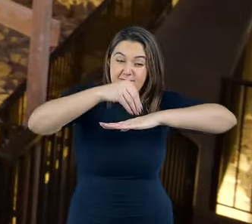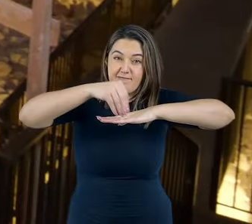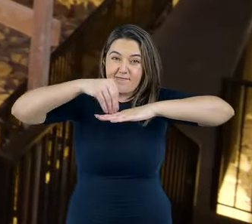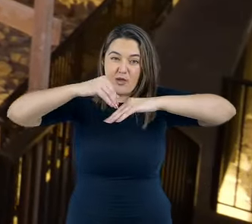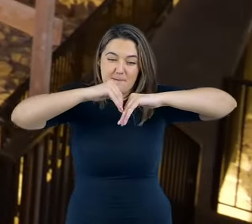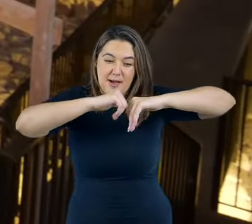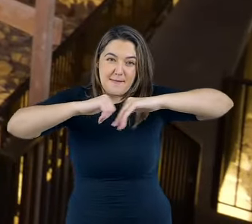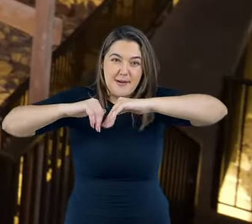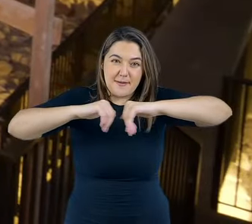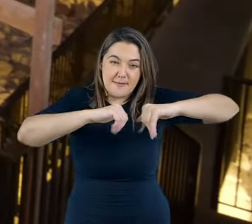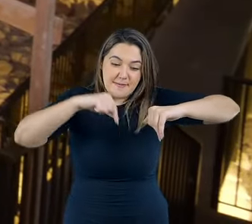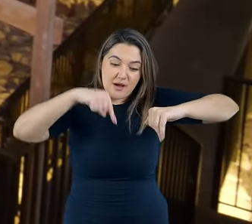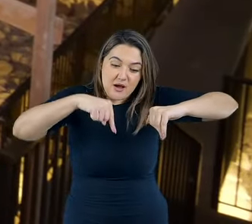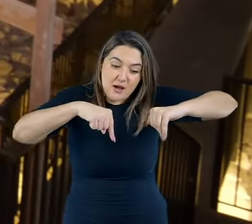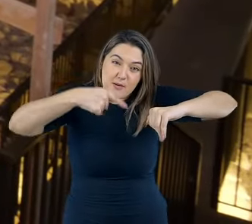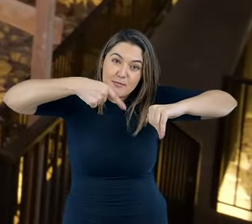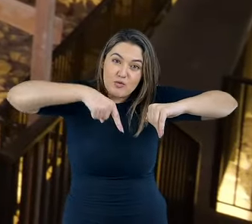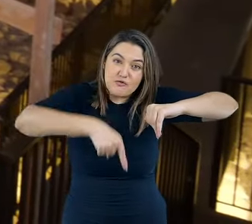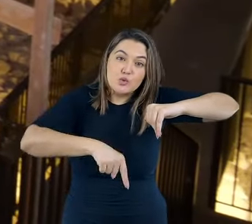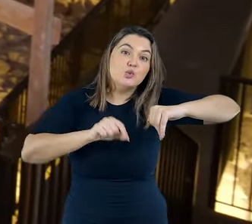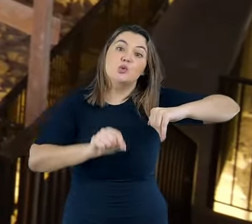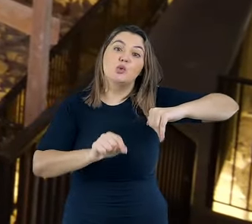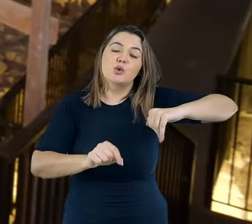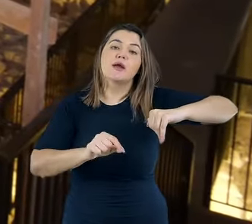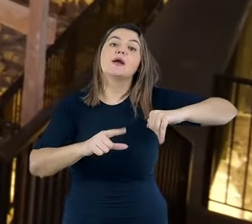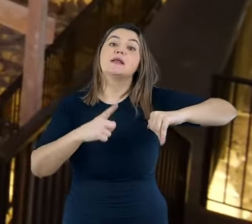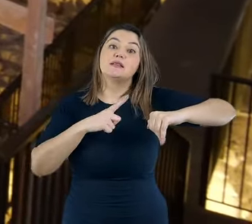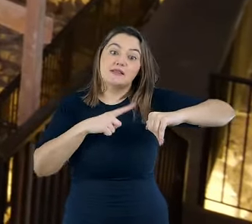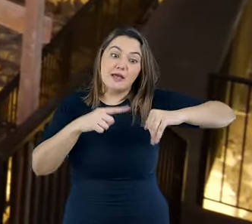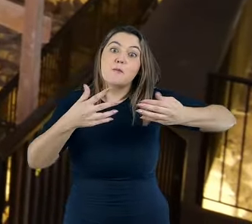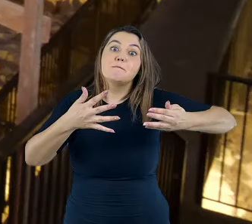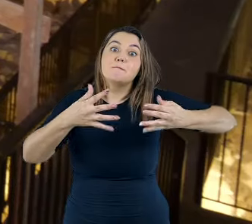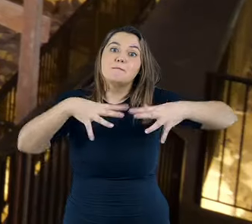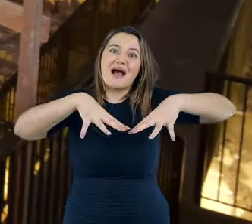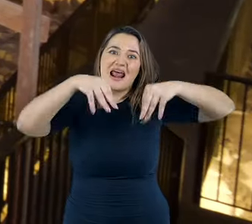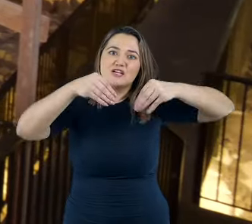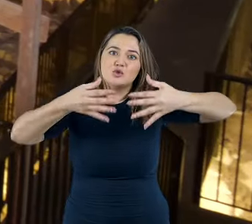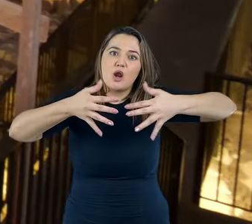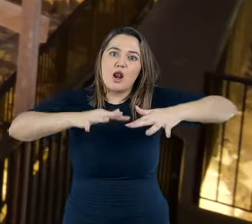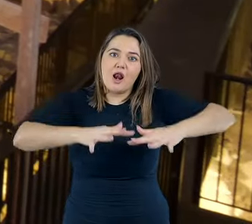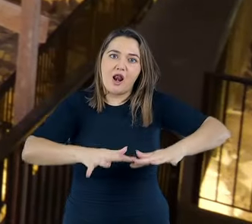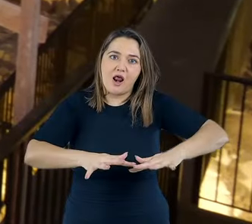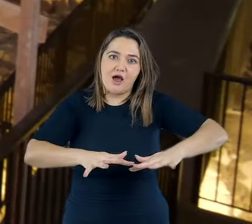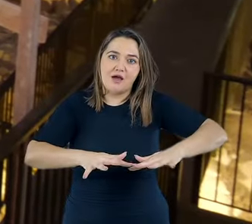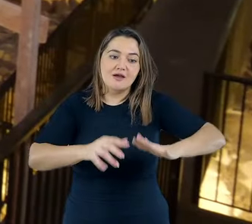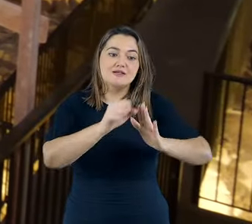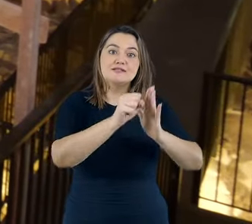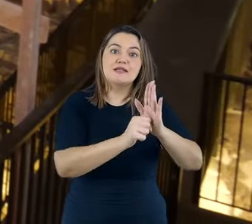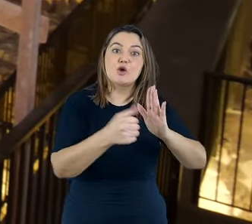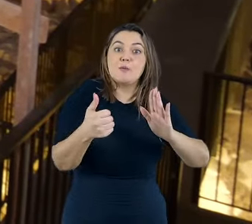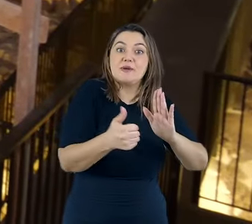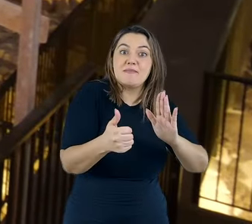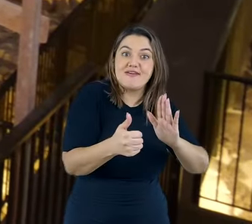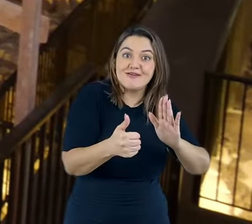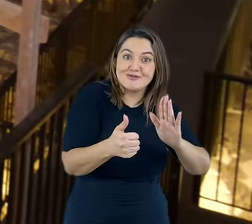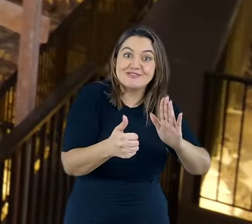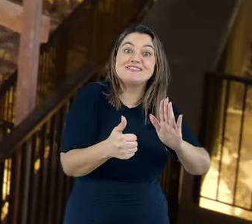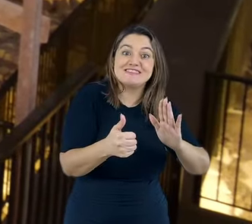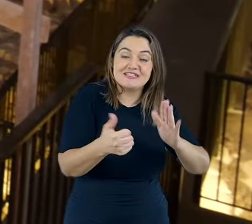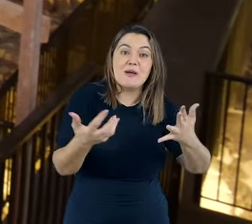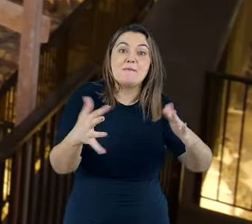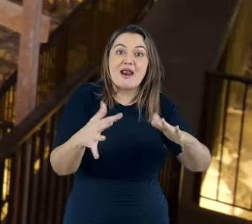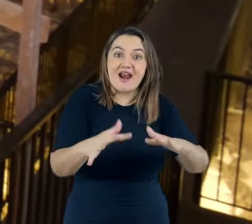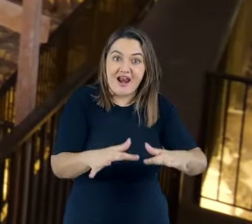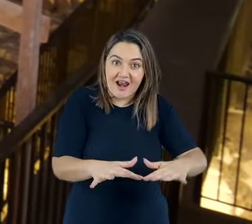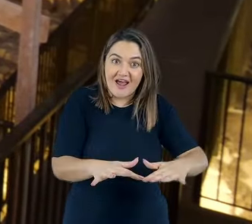período dos cruzados, você descobre ruínas de um palácio do primeiro século. E